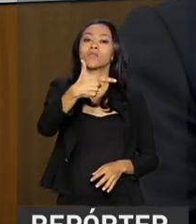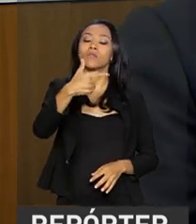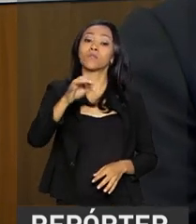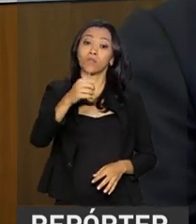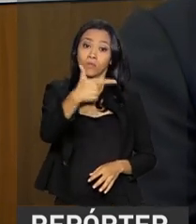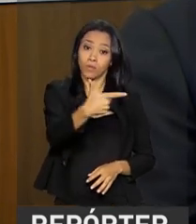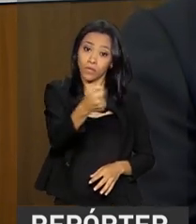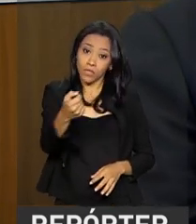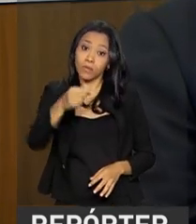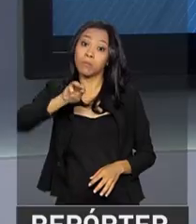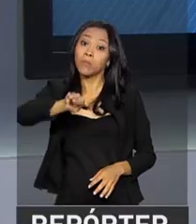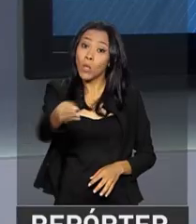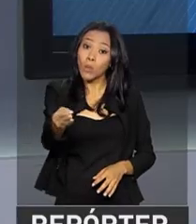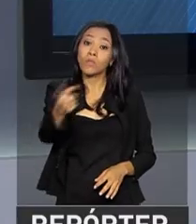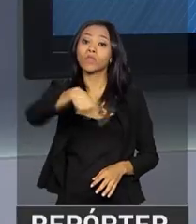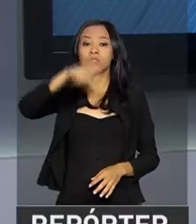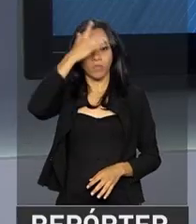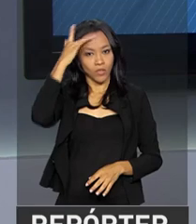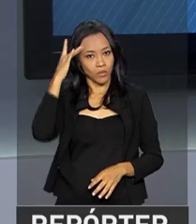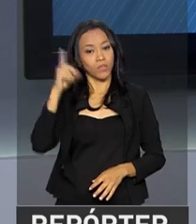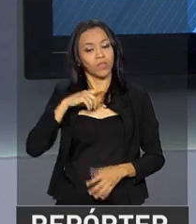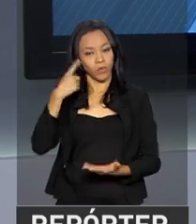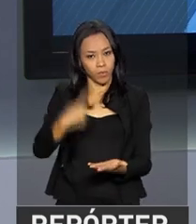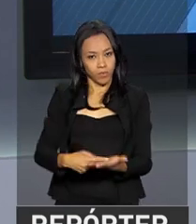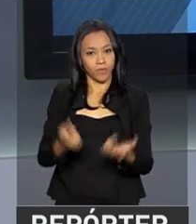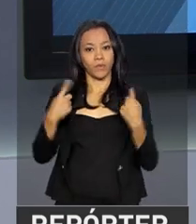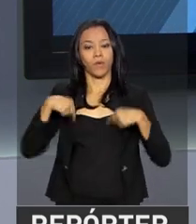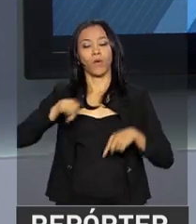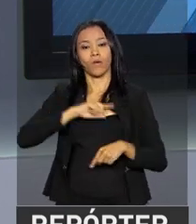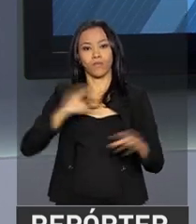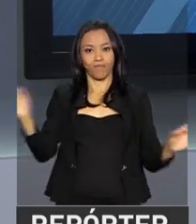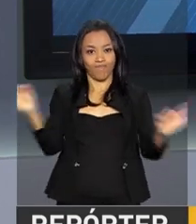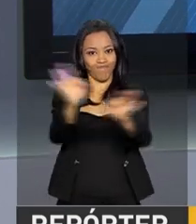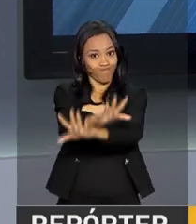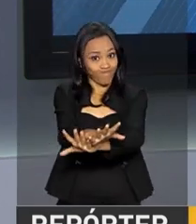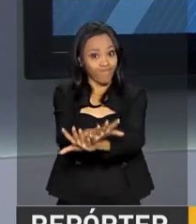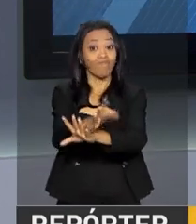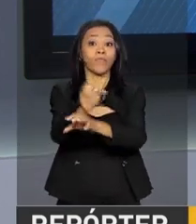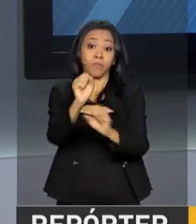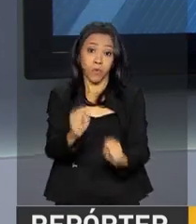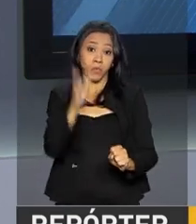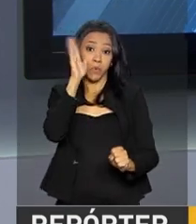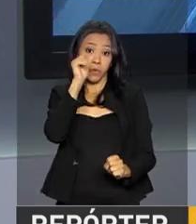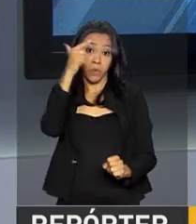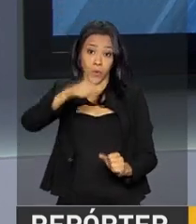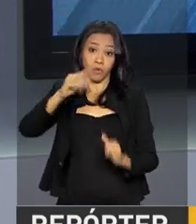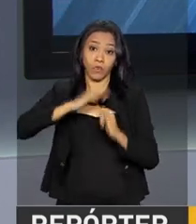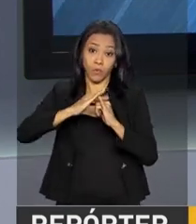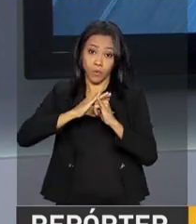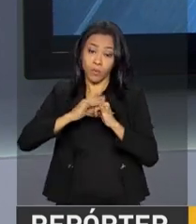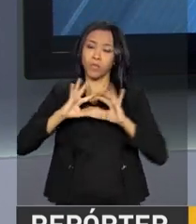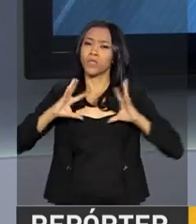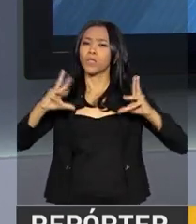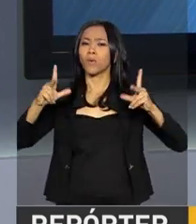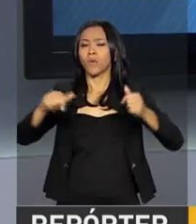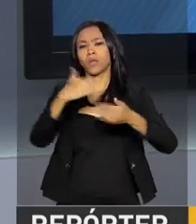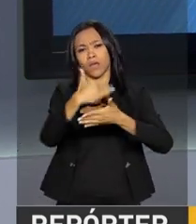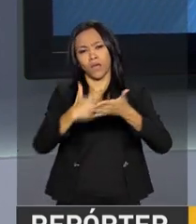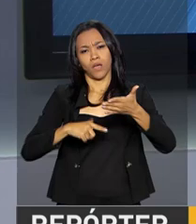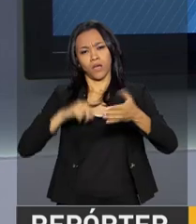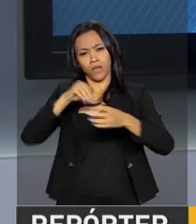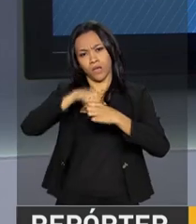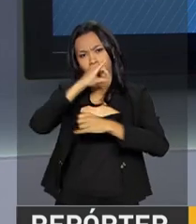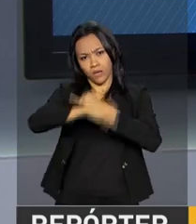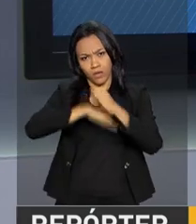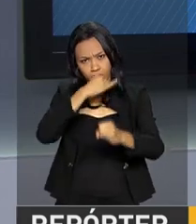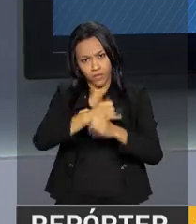eliminar o aedes aegypti nós ficamos por aqui você pode rever as reportagens no youtube e toda nossa programação também está na